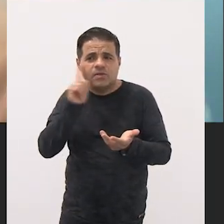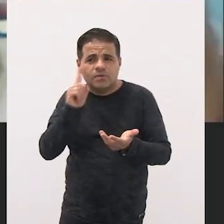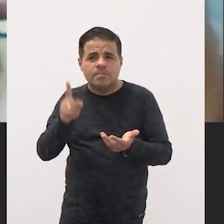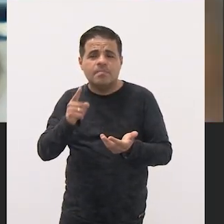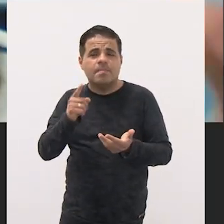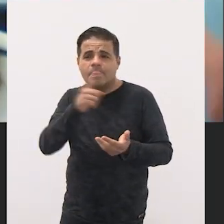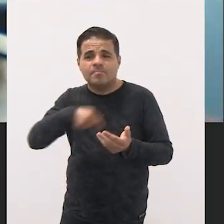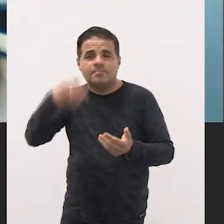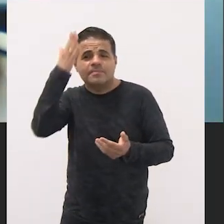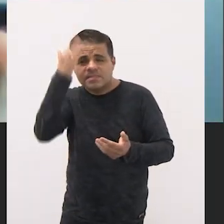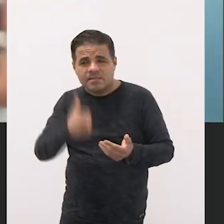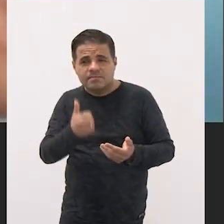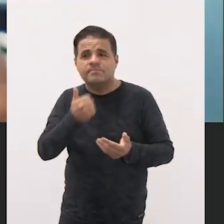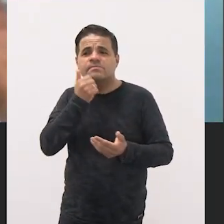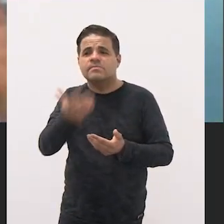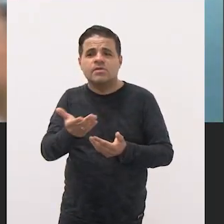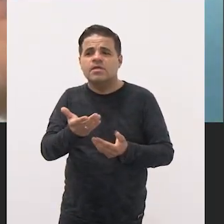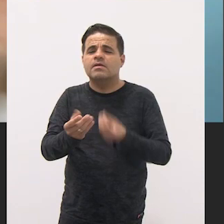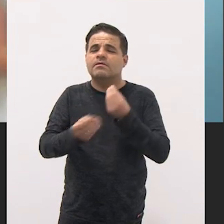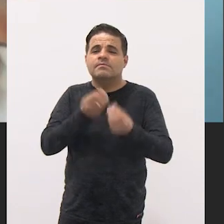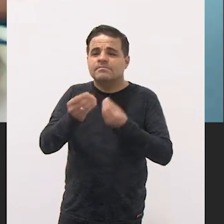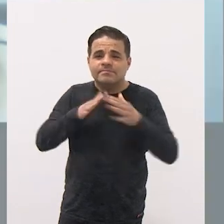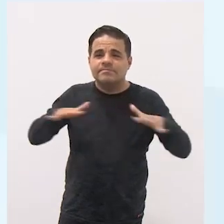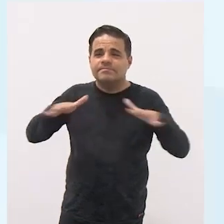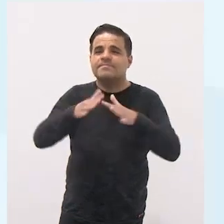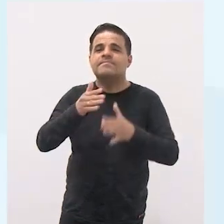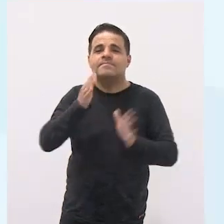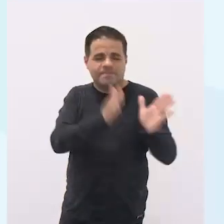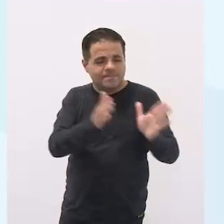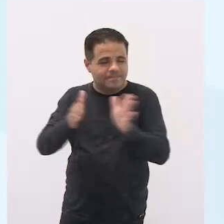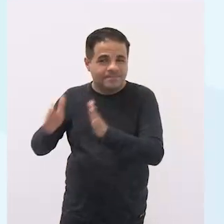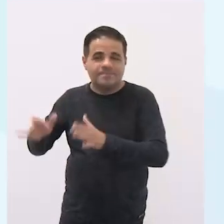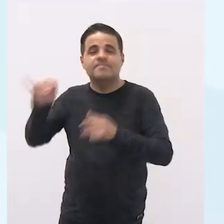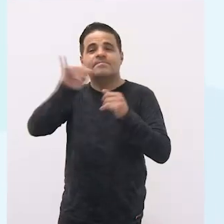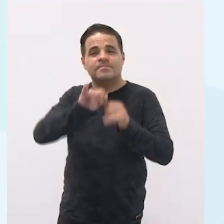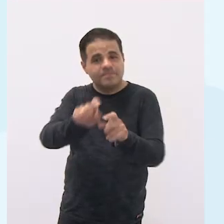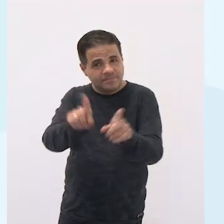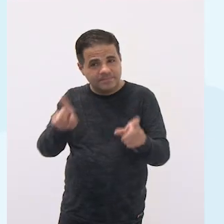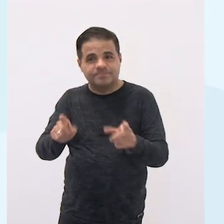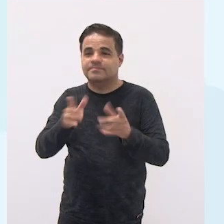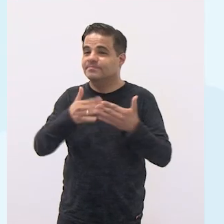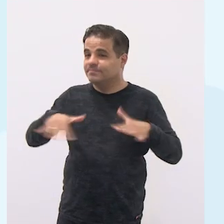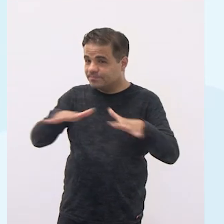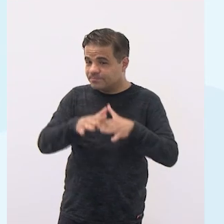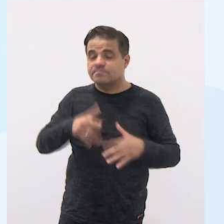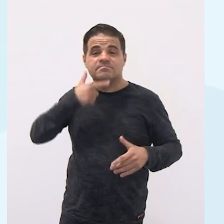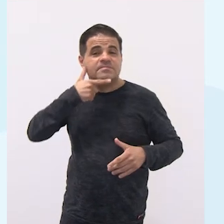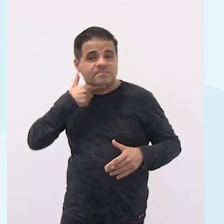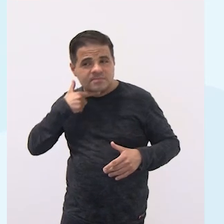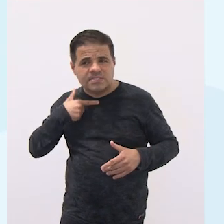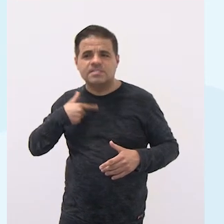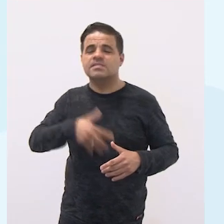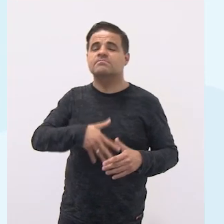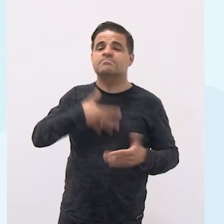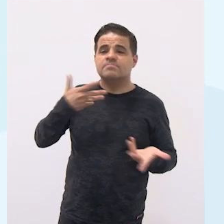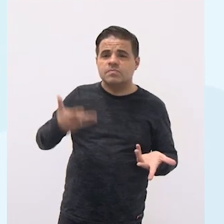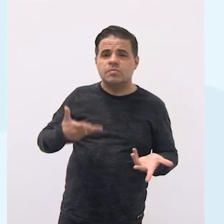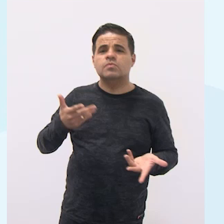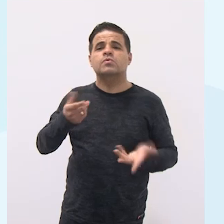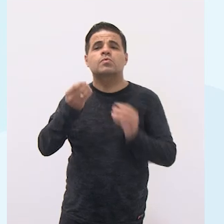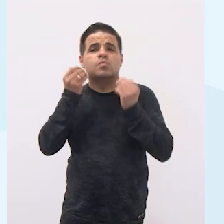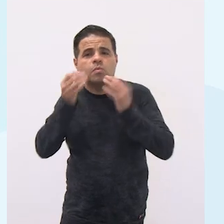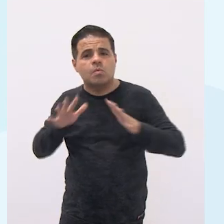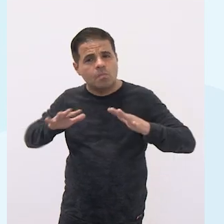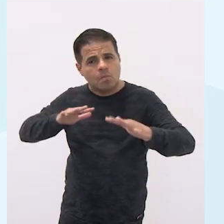para a gente saber as fases da sexualidade, que é o desejo, a excitação. O desejo é o que te